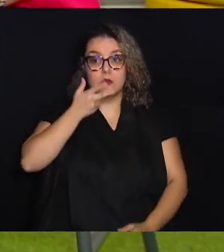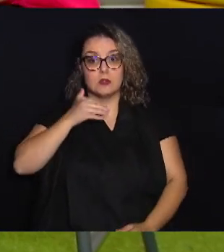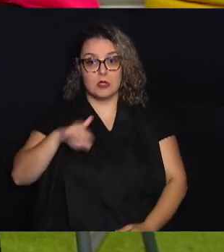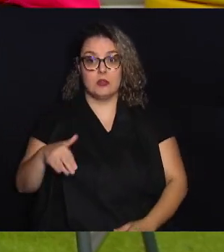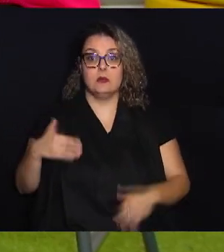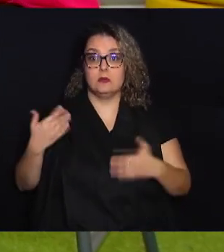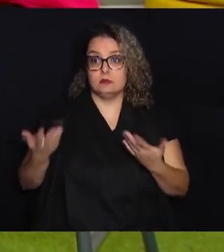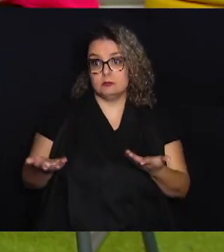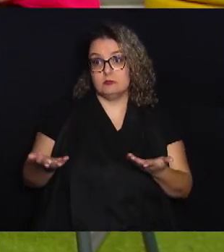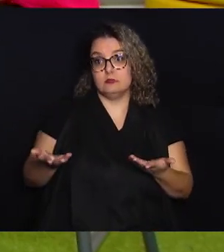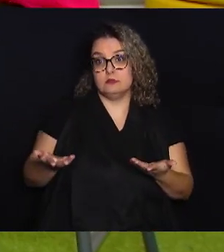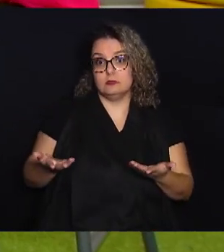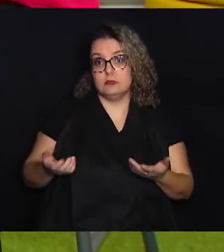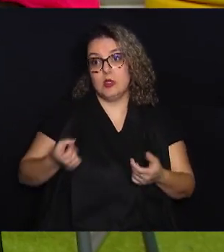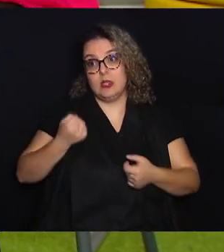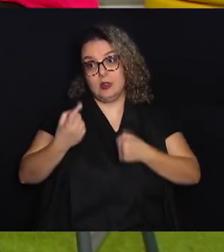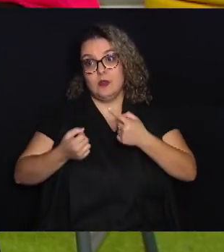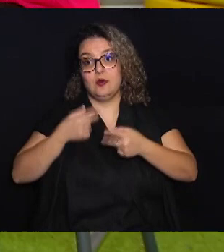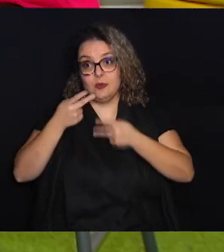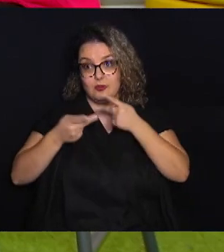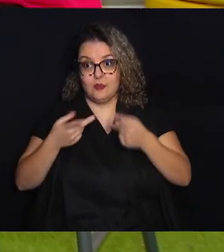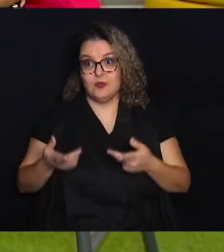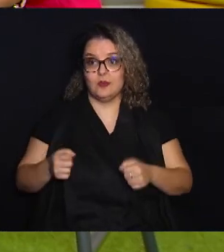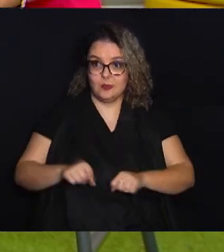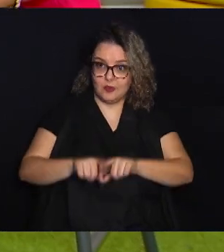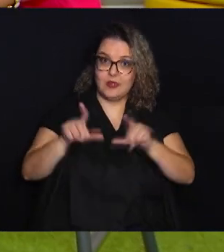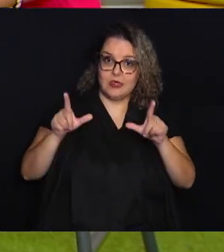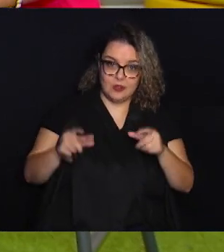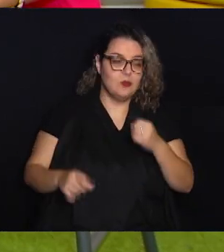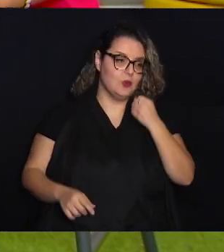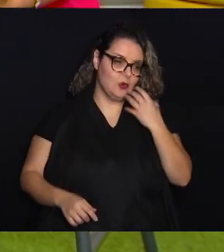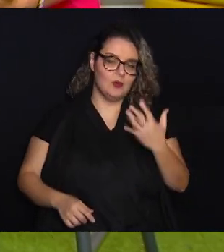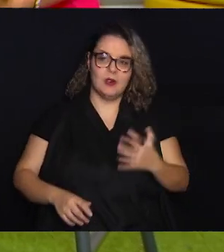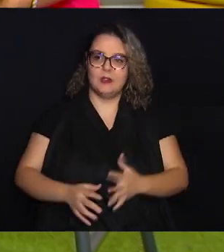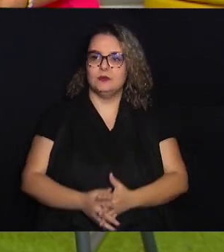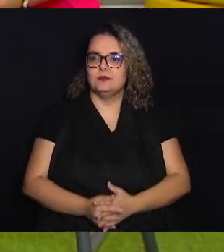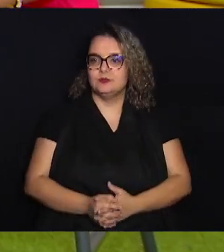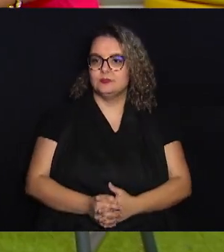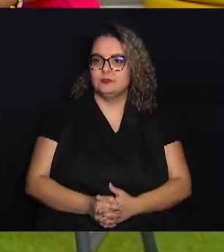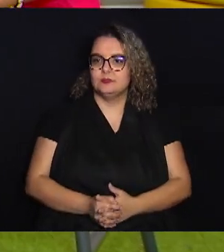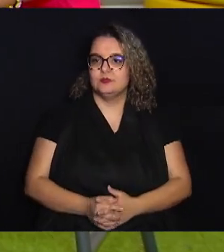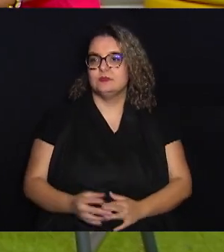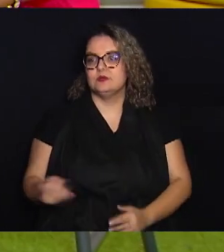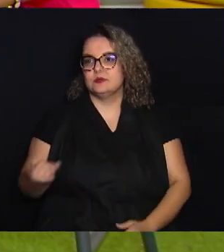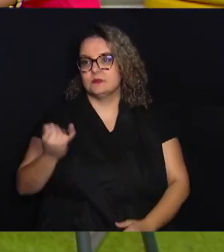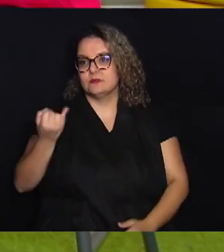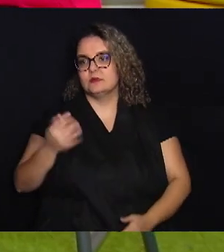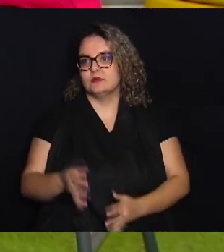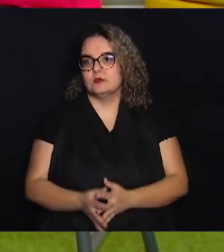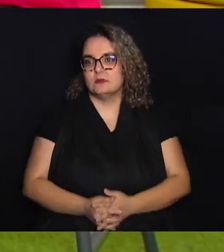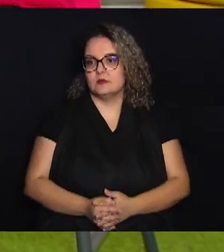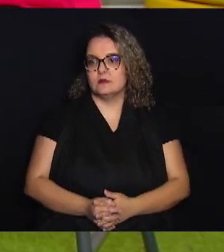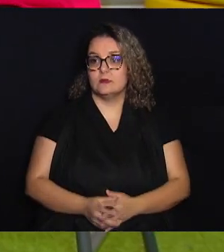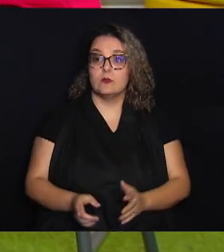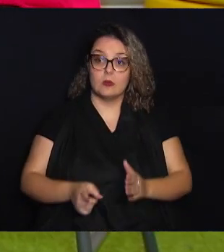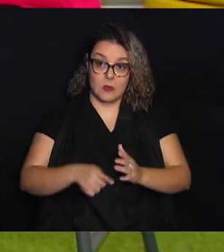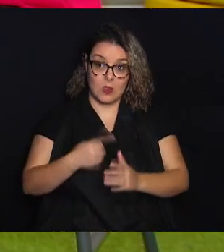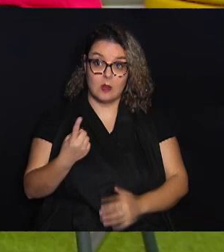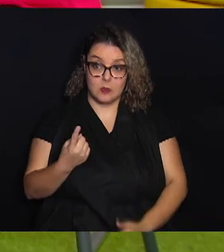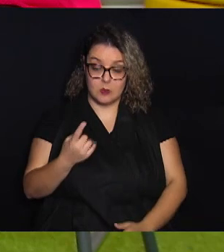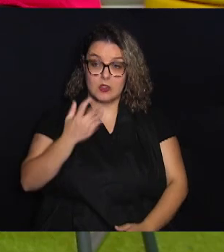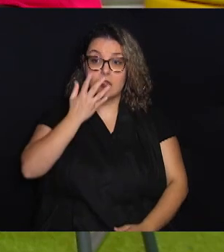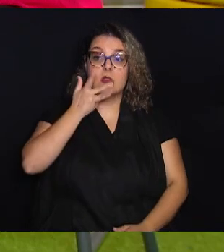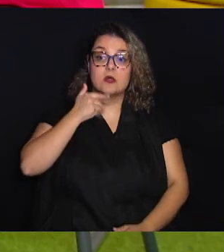aqui, assim, cito alguns para você, destaco alguns que são bem importantes. Primeiramente, a